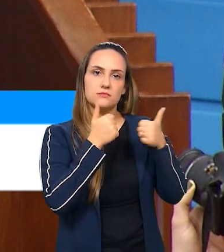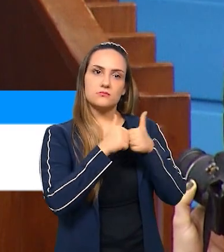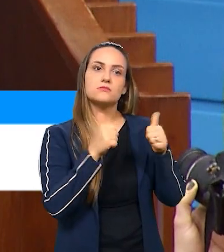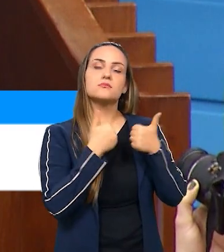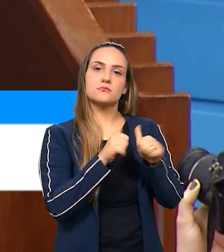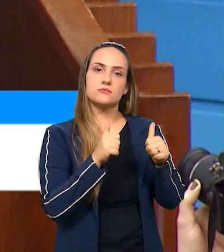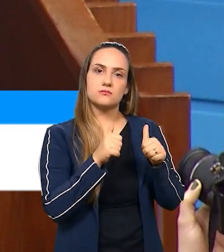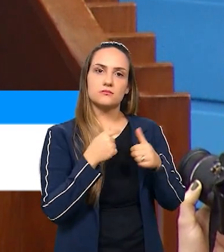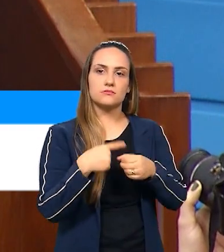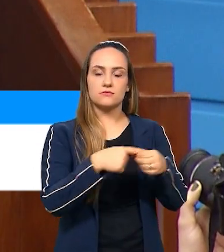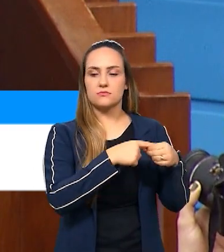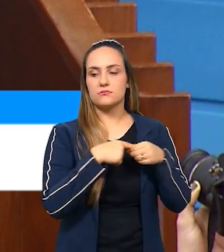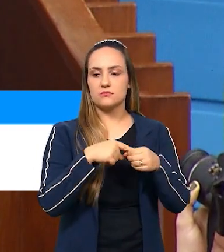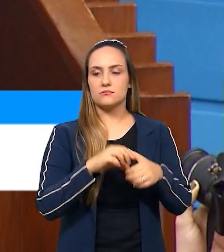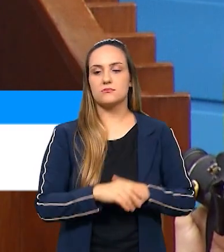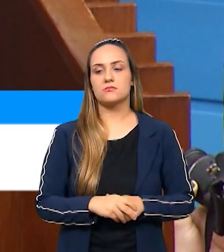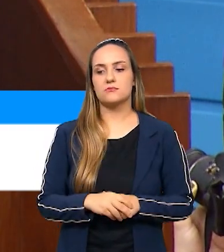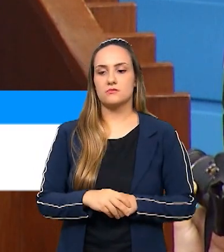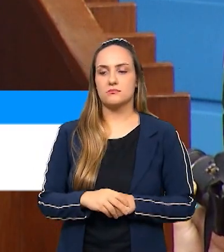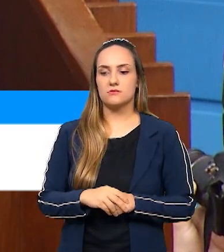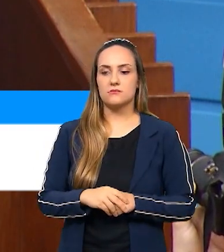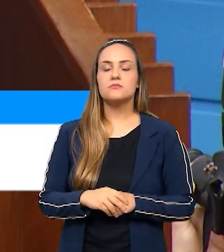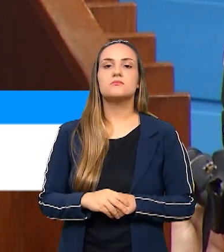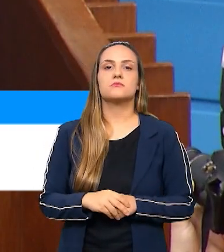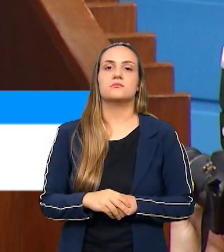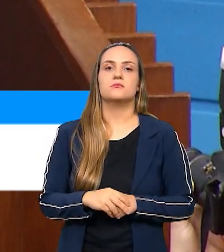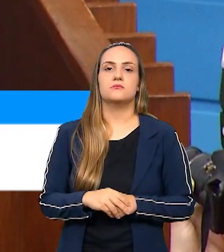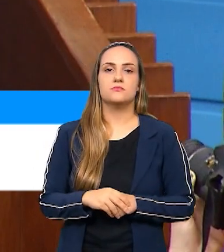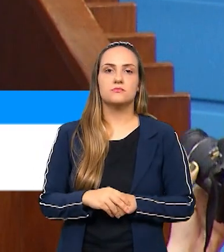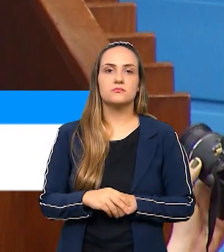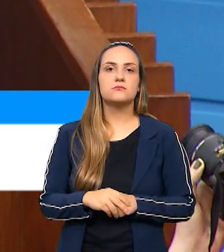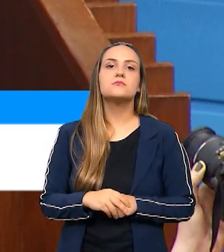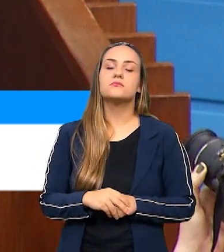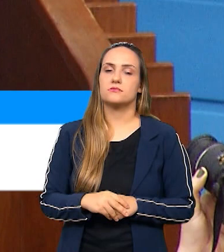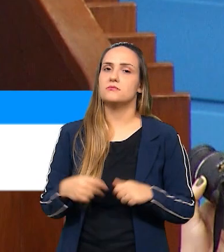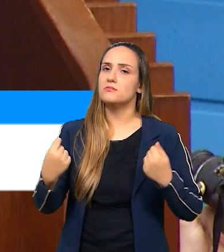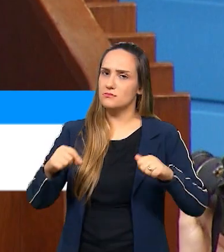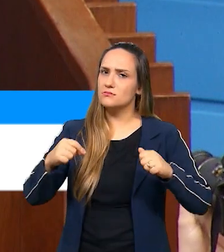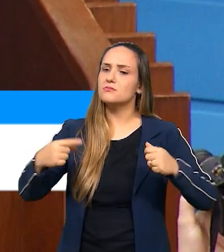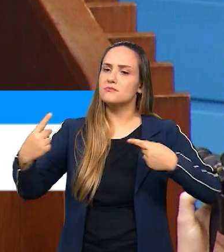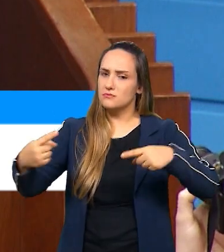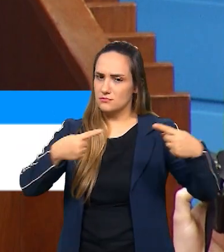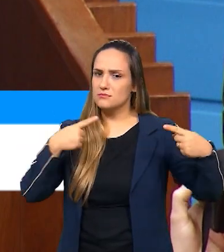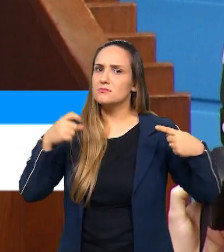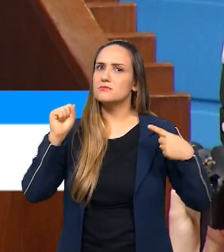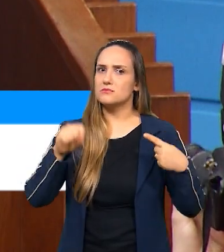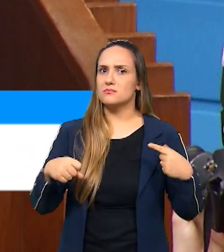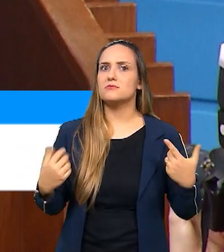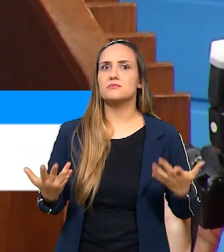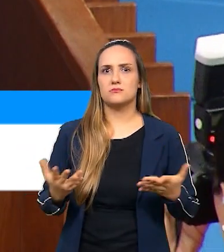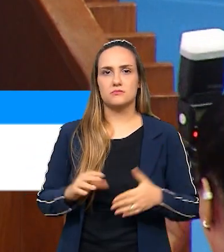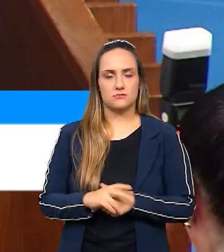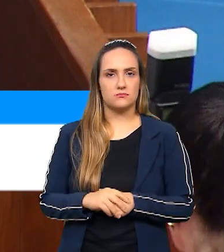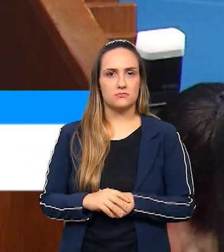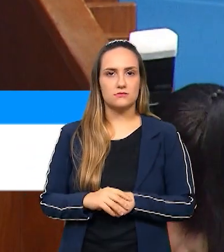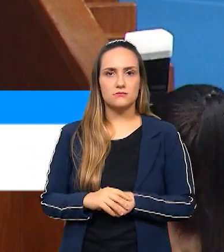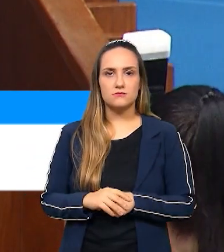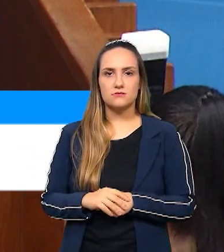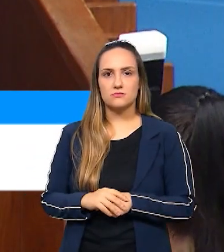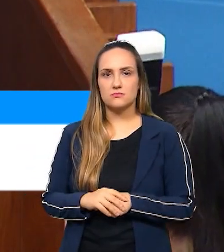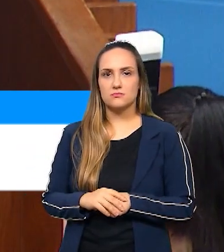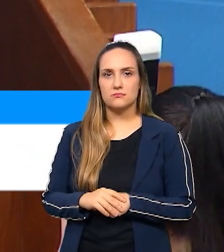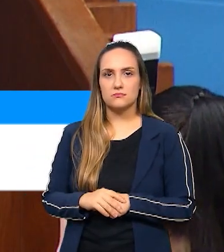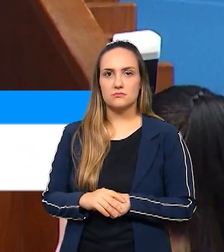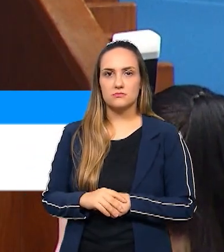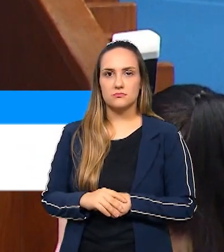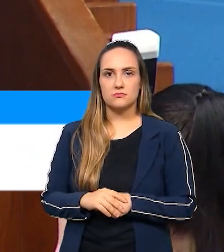público coletivo e que, obviamente, cabe nessa cidade ser feita essa discussão,